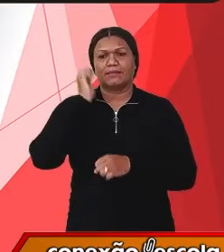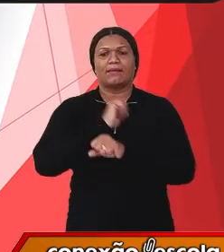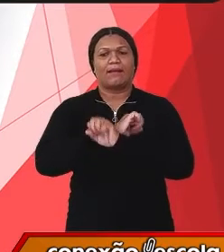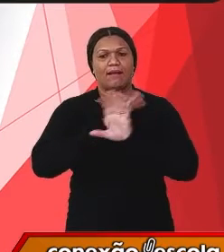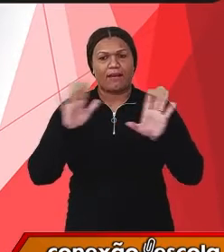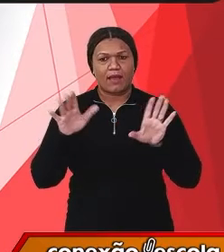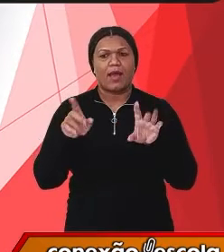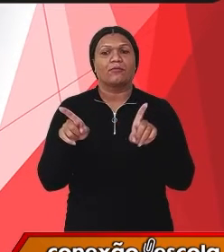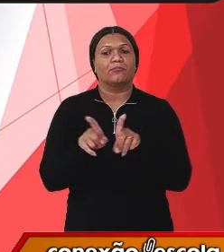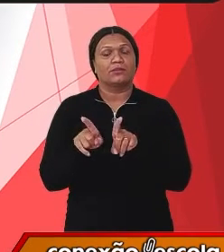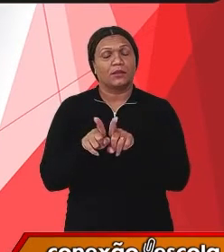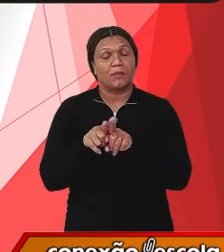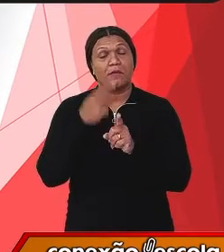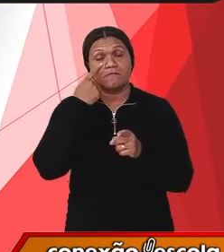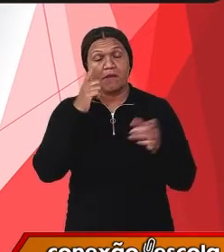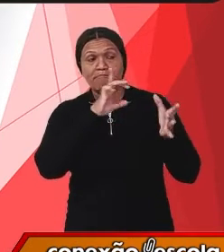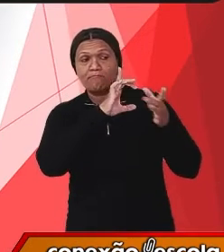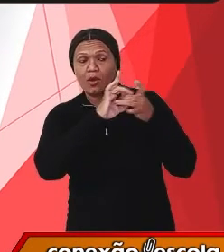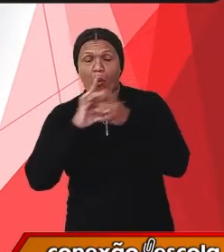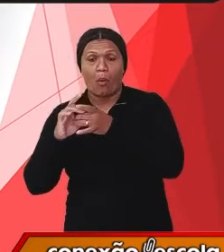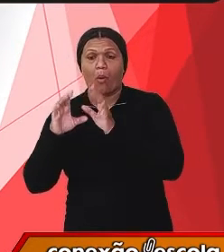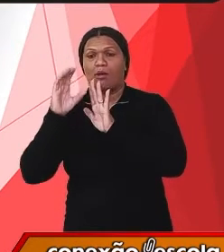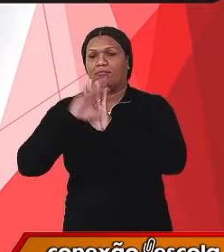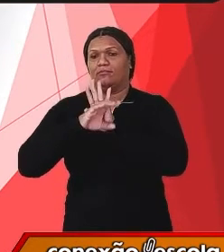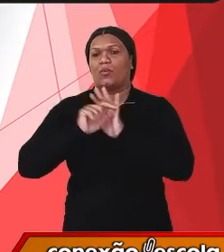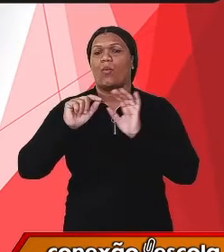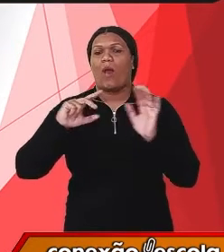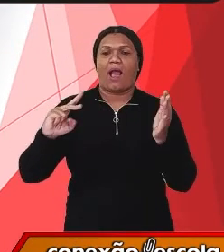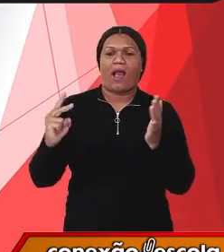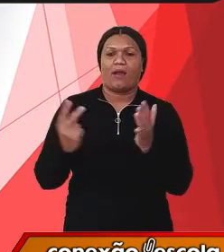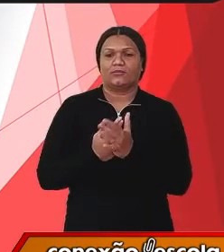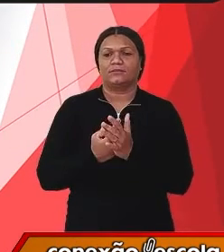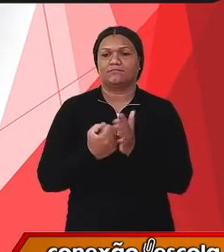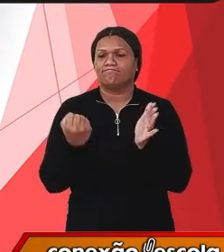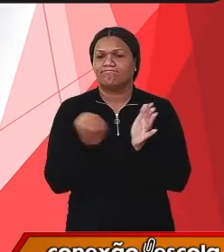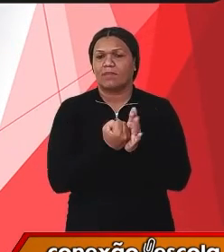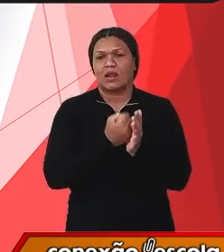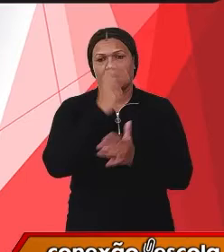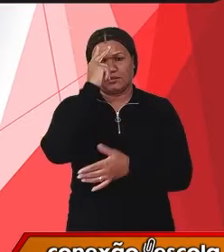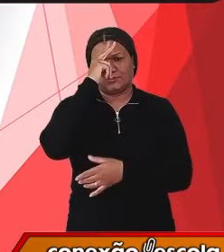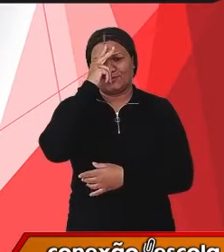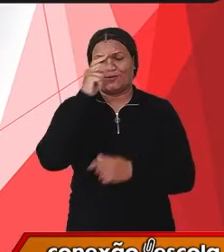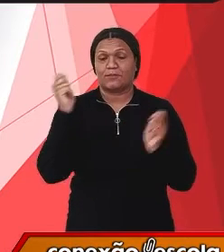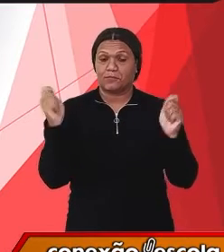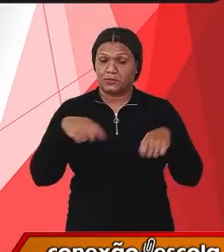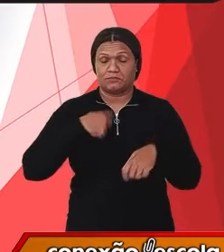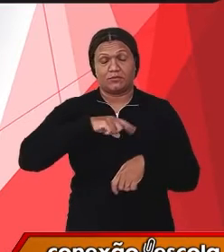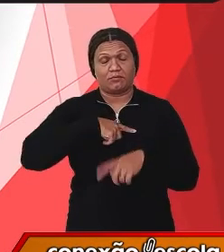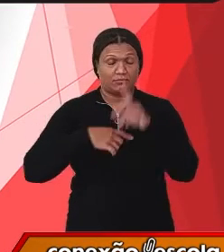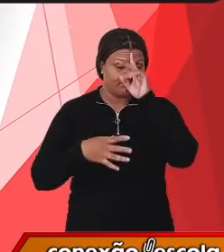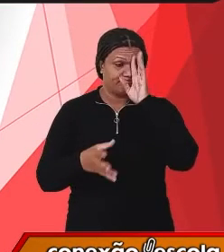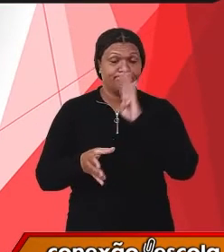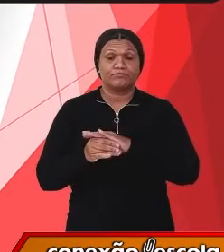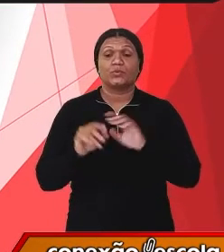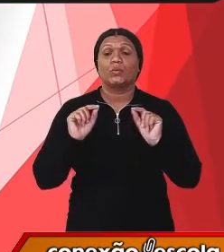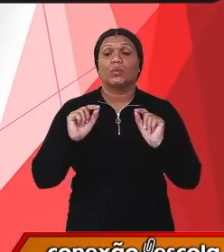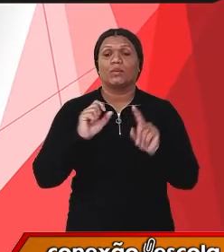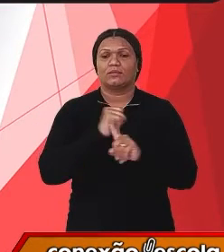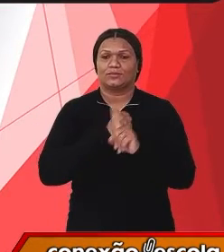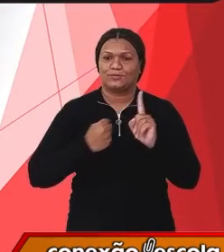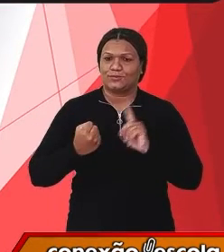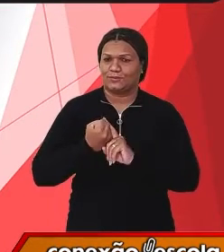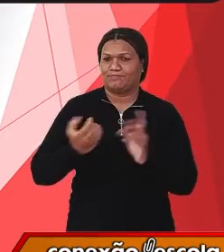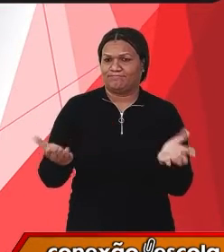historicizar esses acontecimentos, esses fatos históricos, para que nós possamos compreender esta sociedade